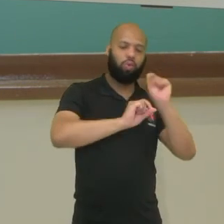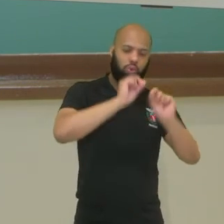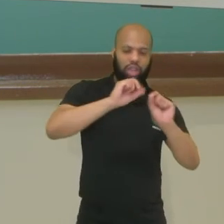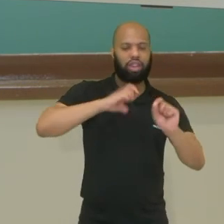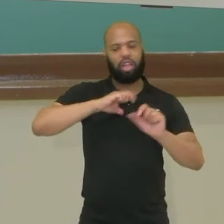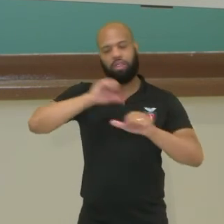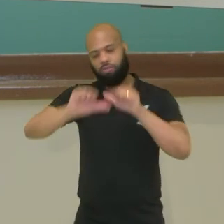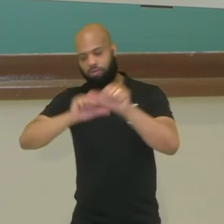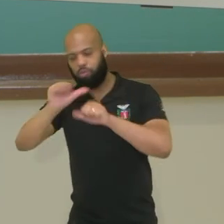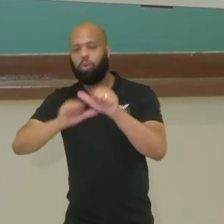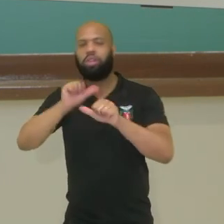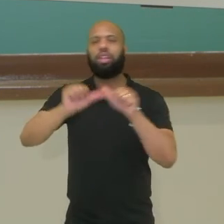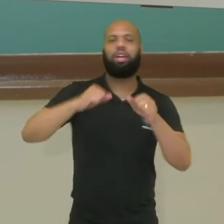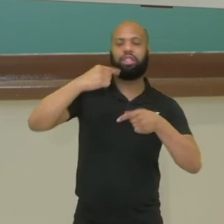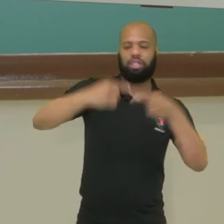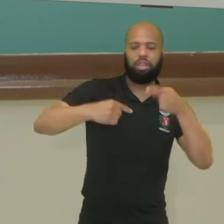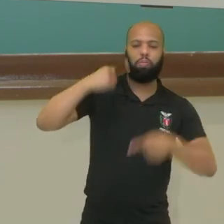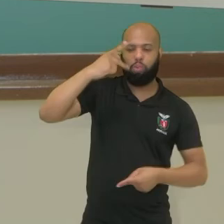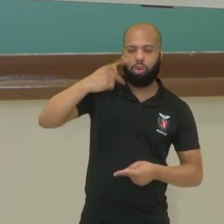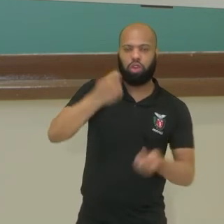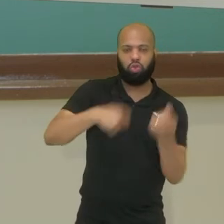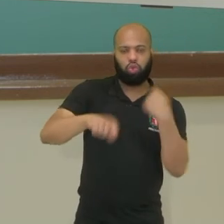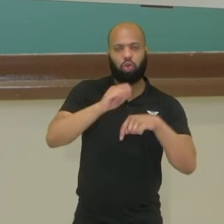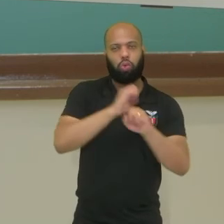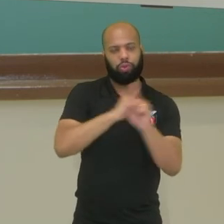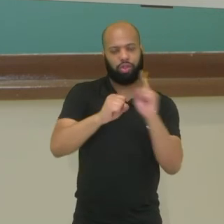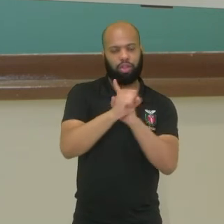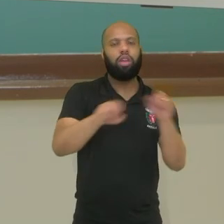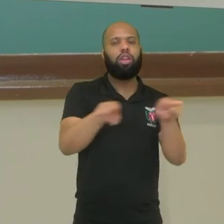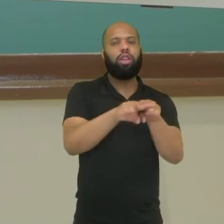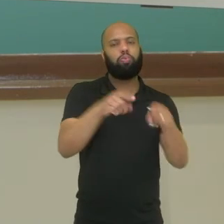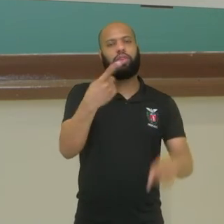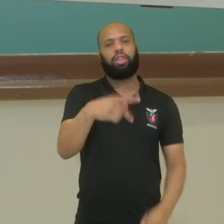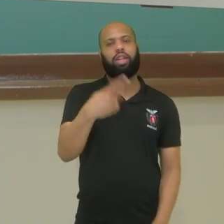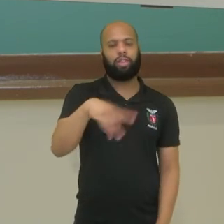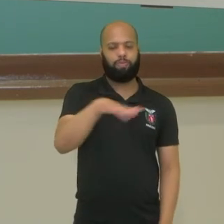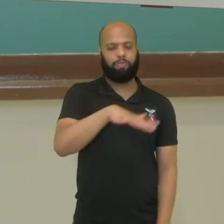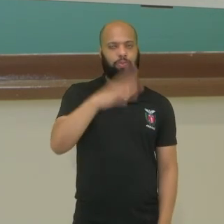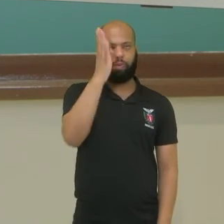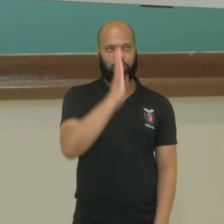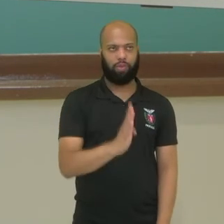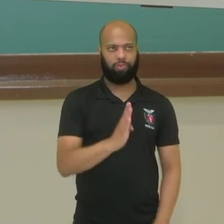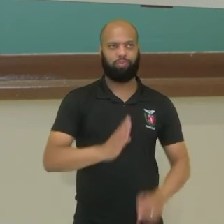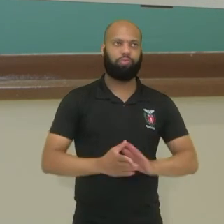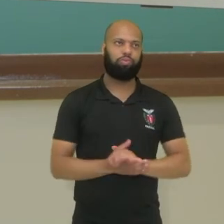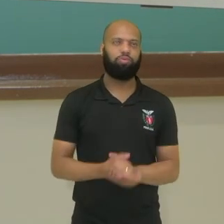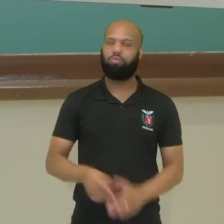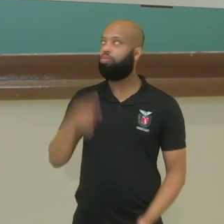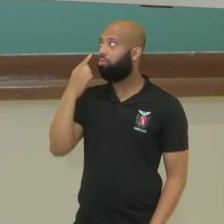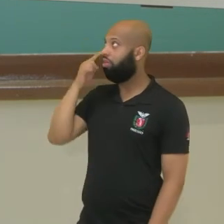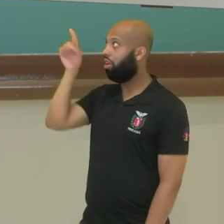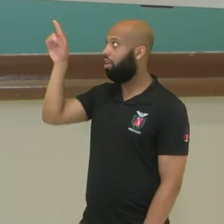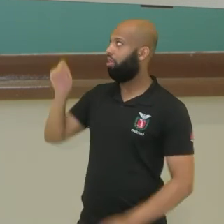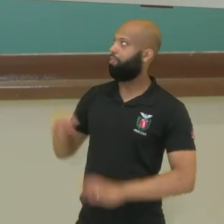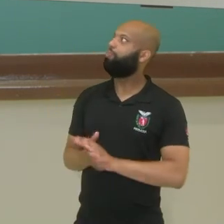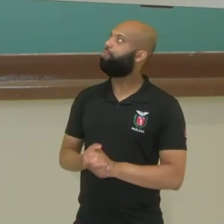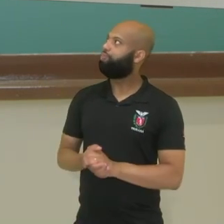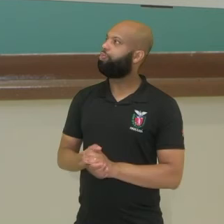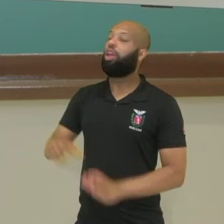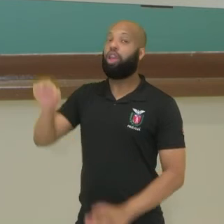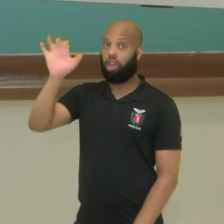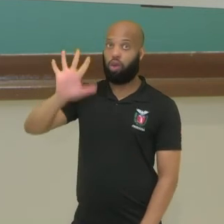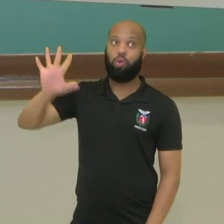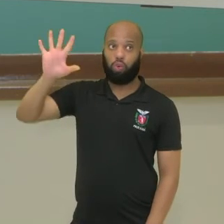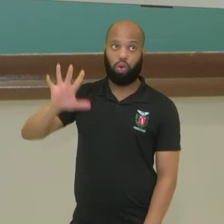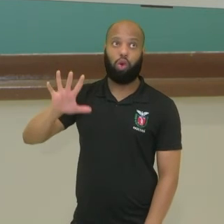transformações políticas, econômicas, sociais aqui no território brasileiro. Aqui para vocês a Europa sobre o